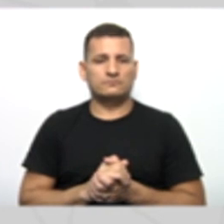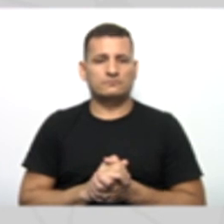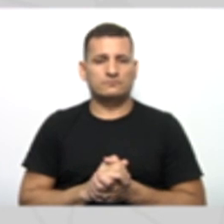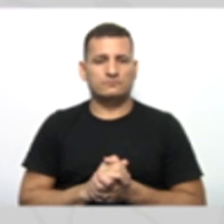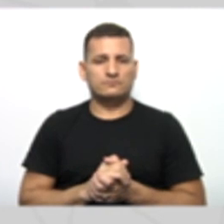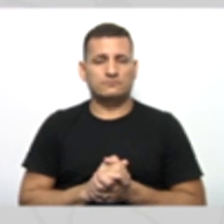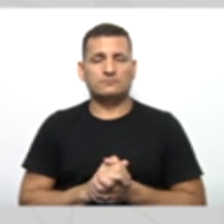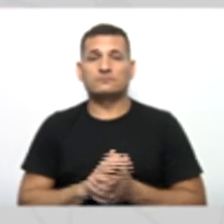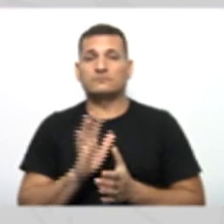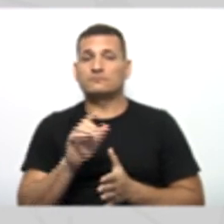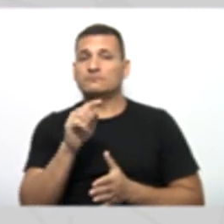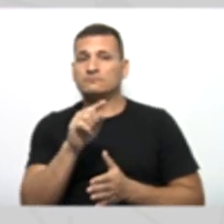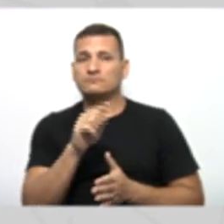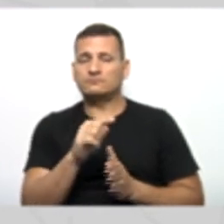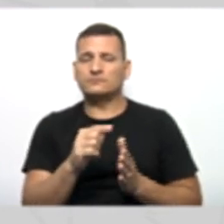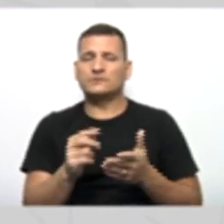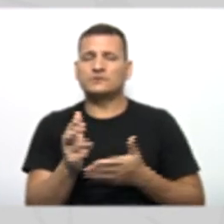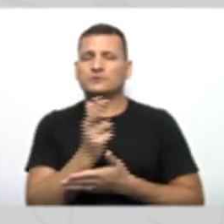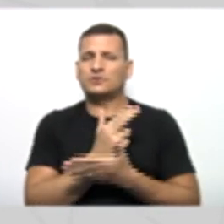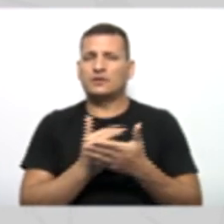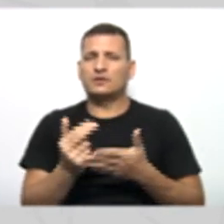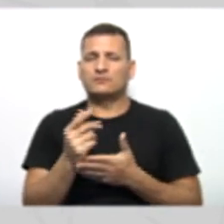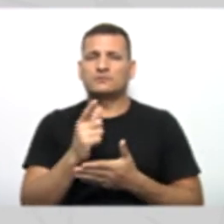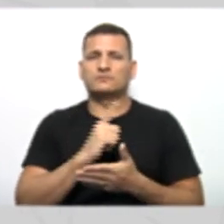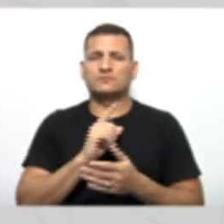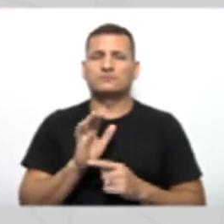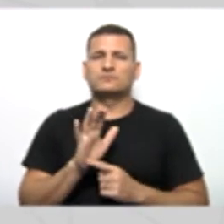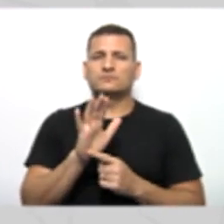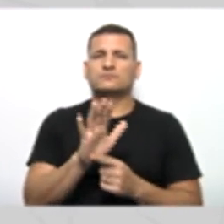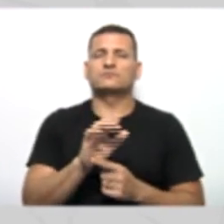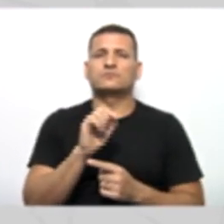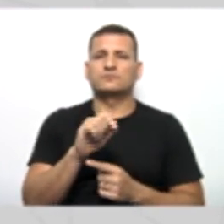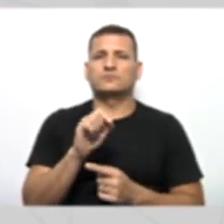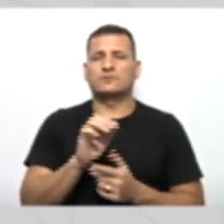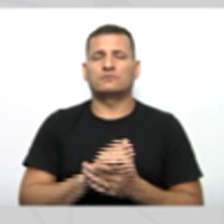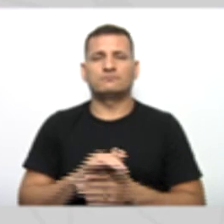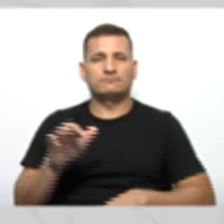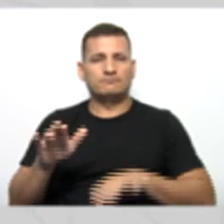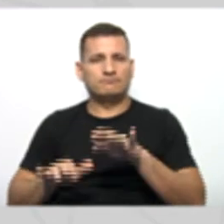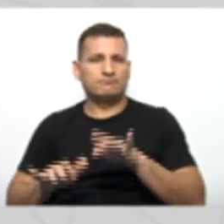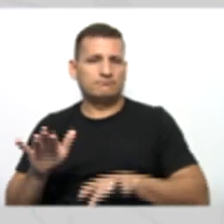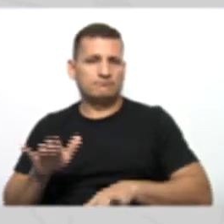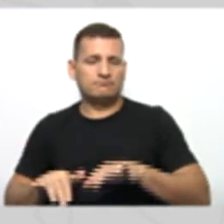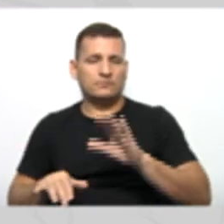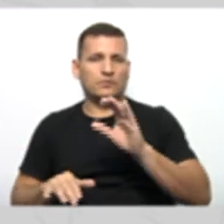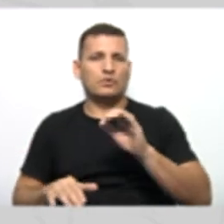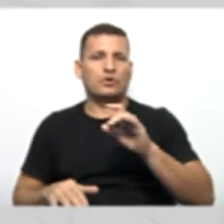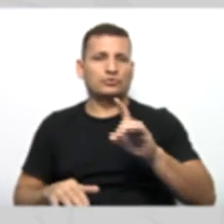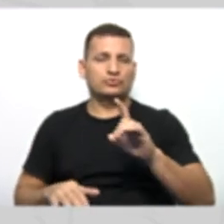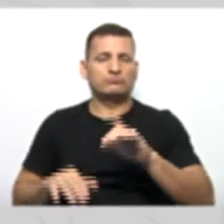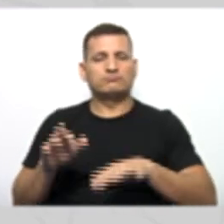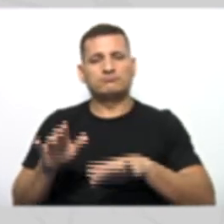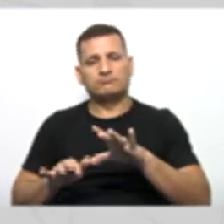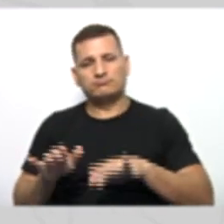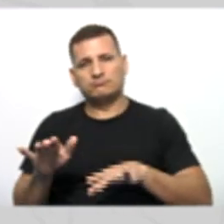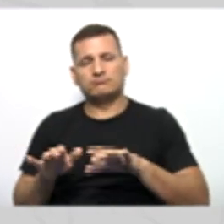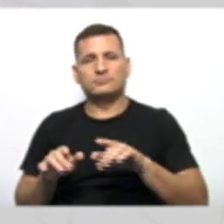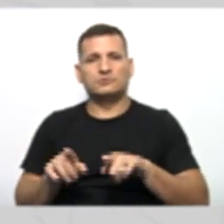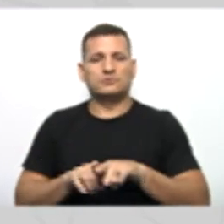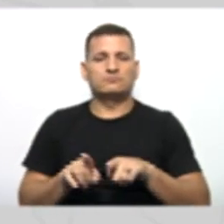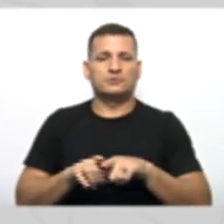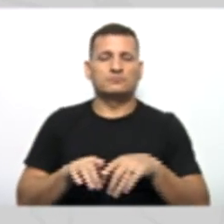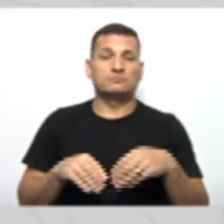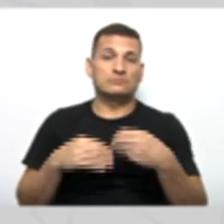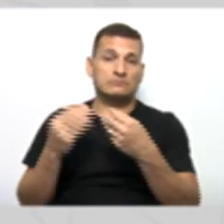Estes diagramas ilustram os processos de implementação, né, ou codificação, distribuição, né, que é a entrega do software,